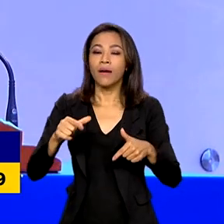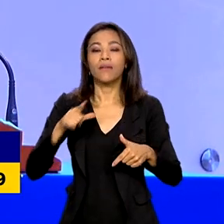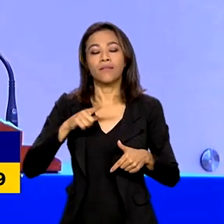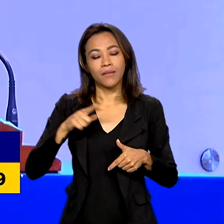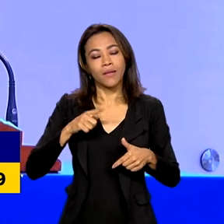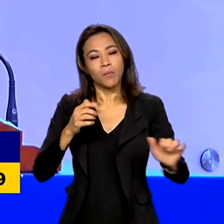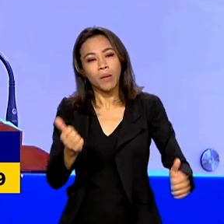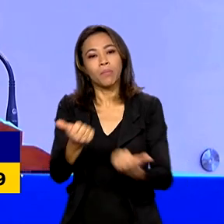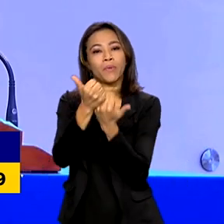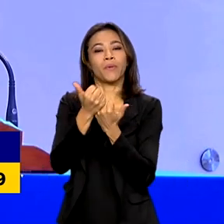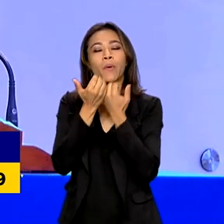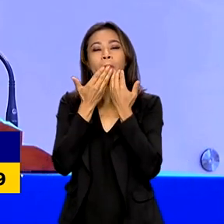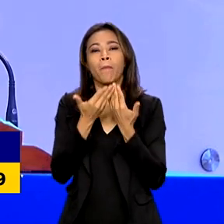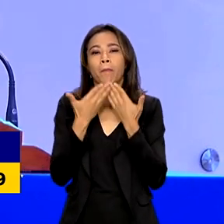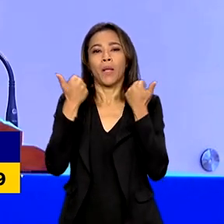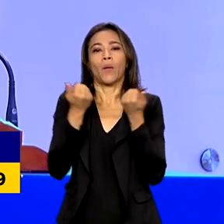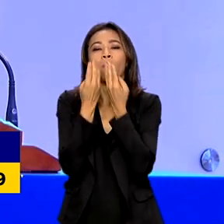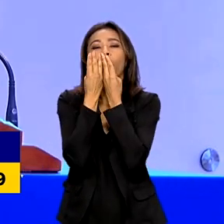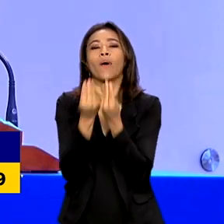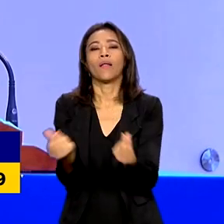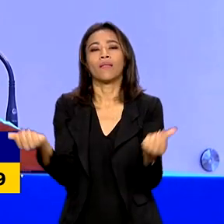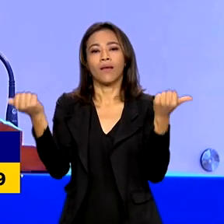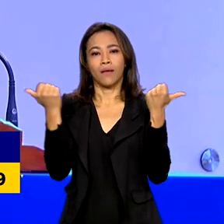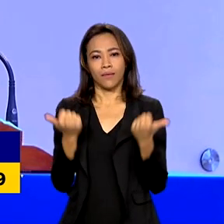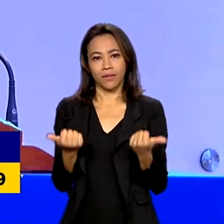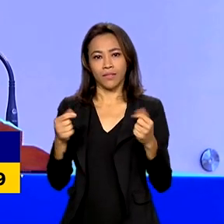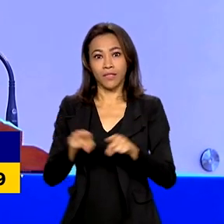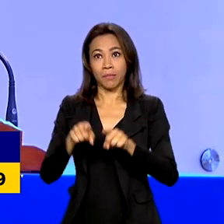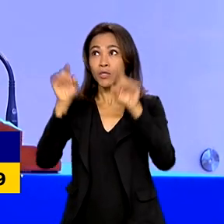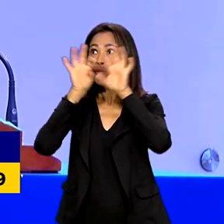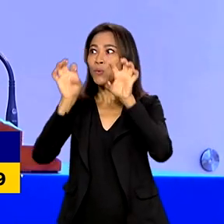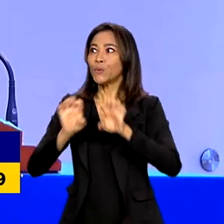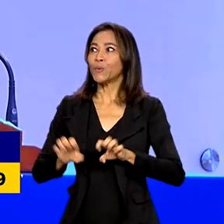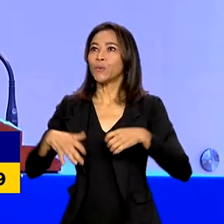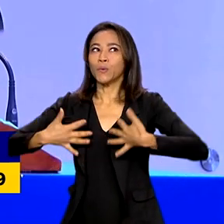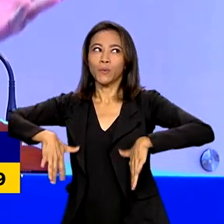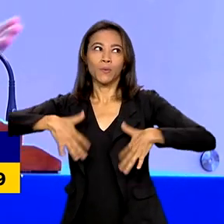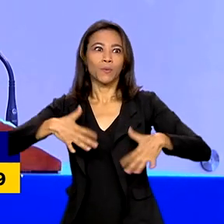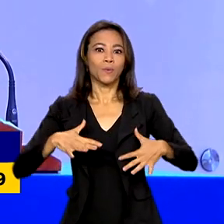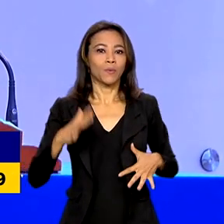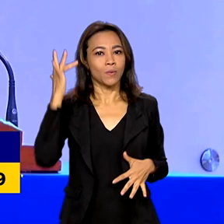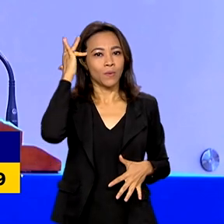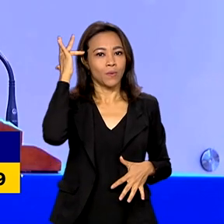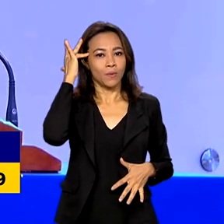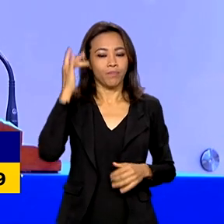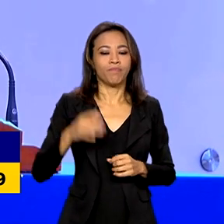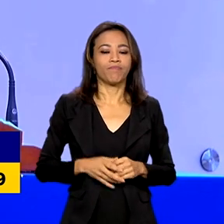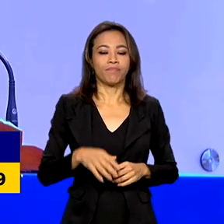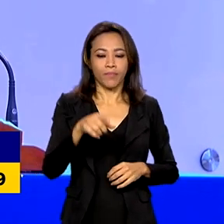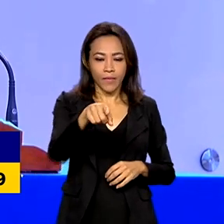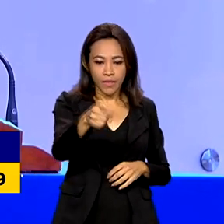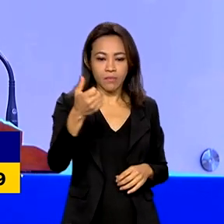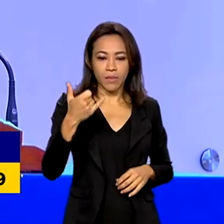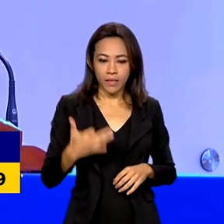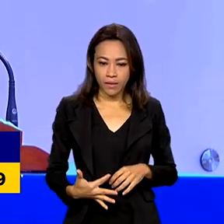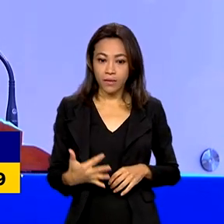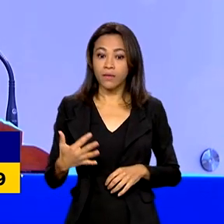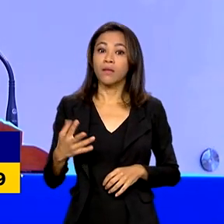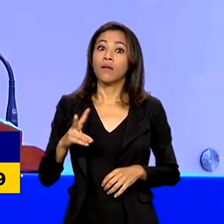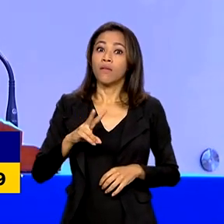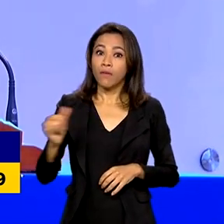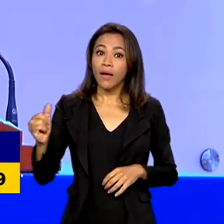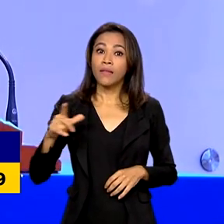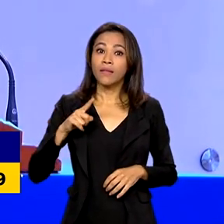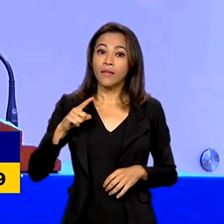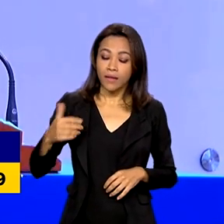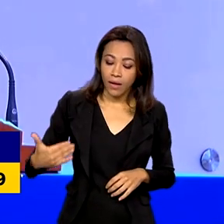maior qualidade de serviços e infraestrutura. A nova operadora vai ter tempo de poder produzir as suas alterações já para o nosso